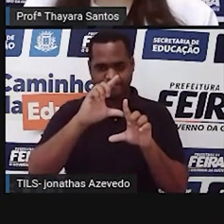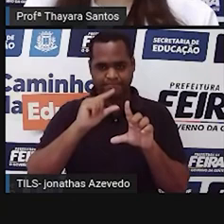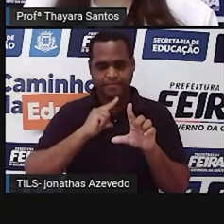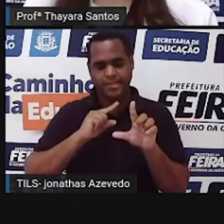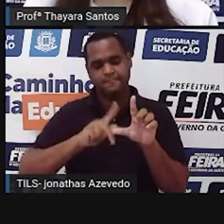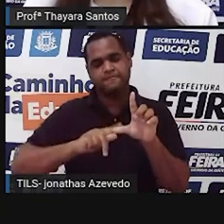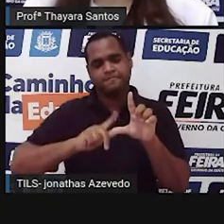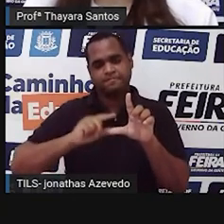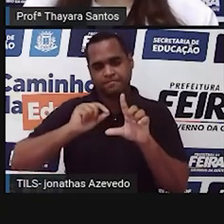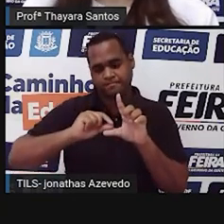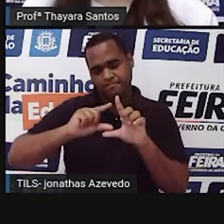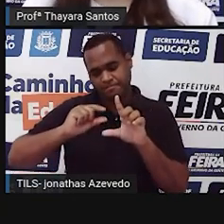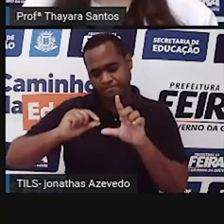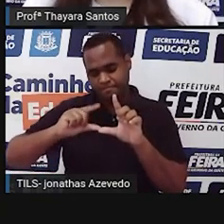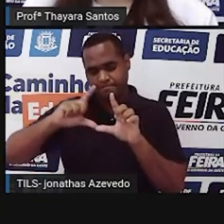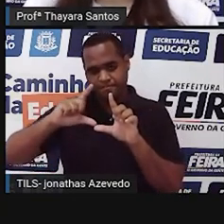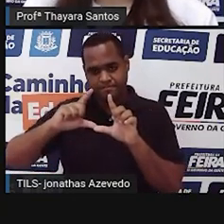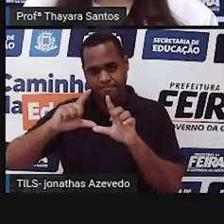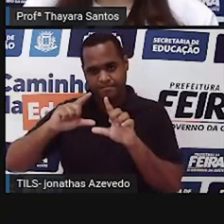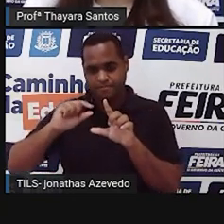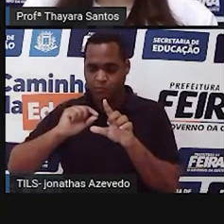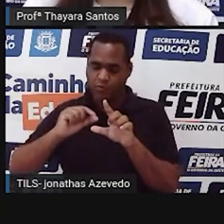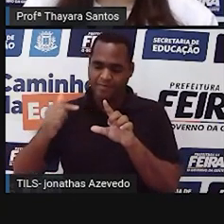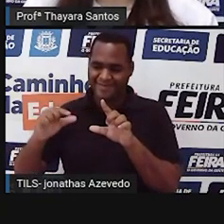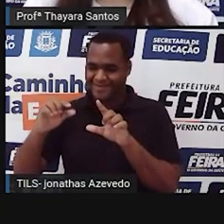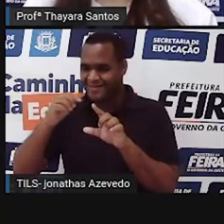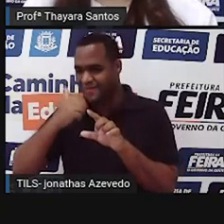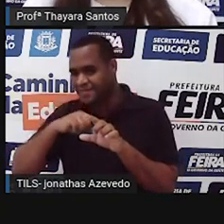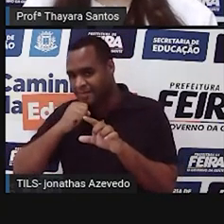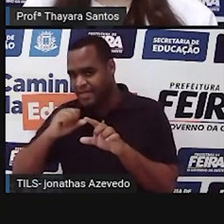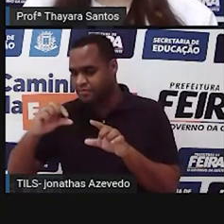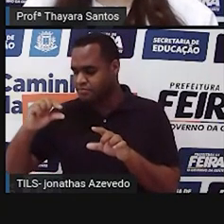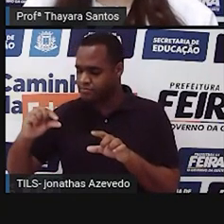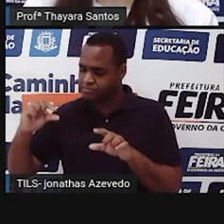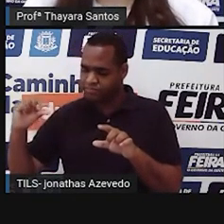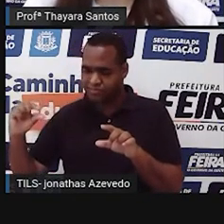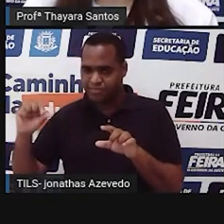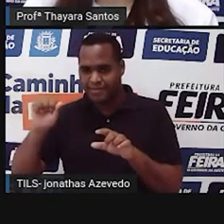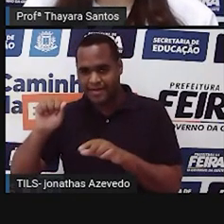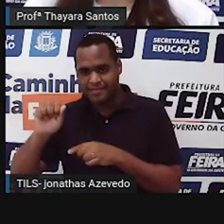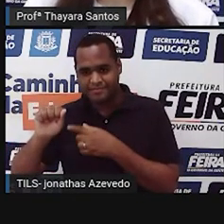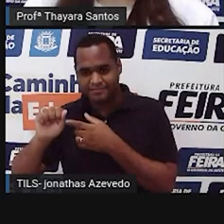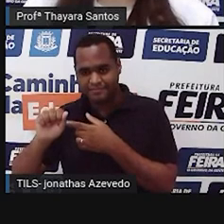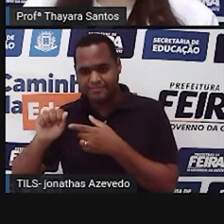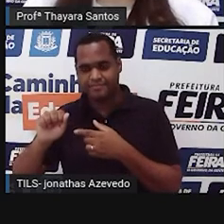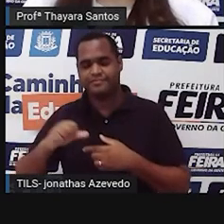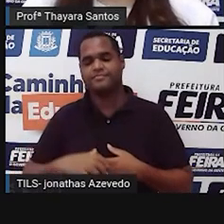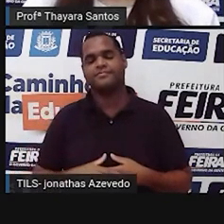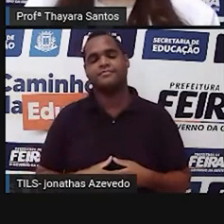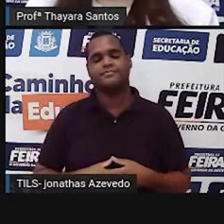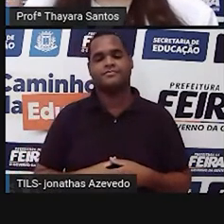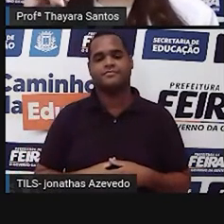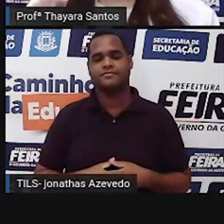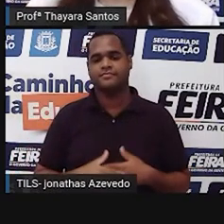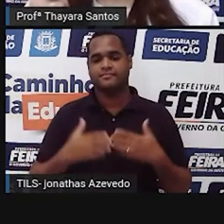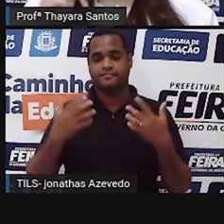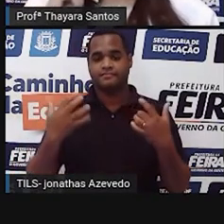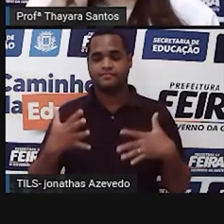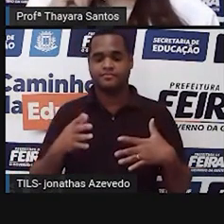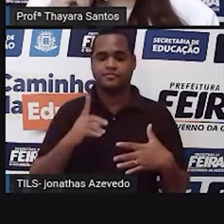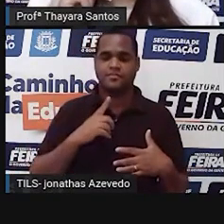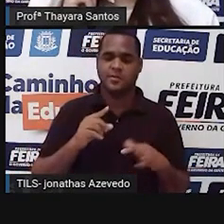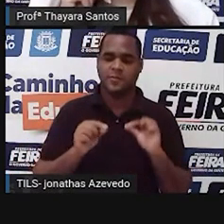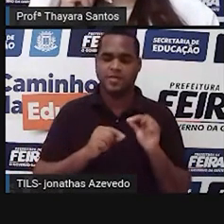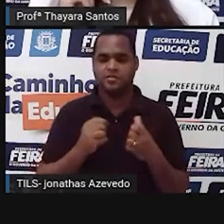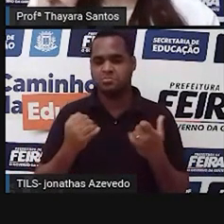herdado um A grande do meu pai e um A pequenininho da minha mãe, né, um gene representado pela letra A pequenininha da minha mãe, isso quer dizer que eu